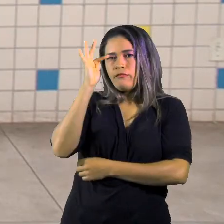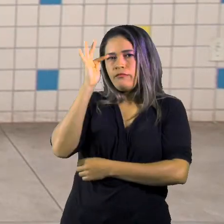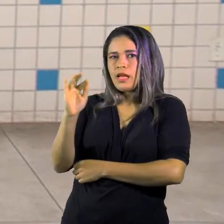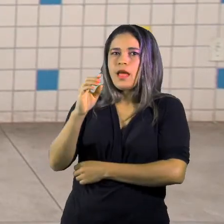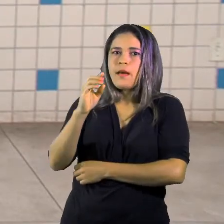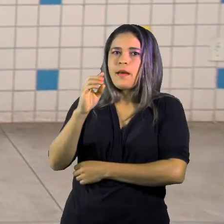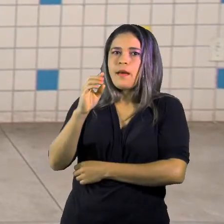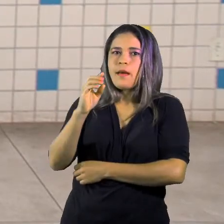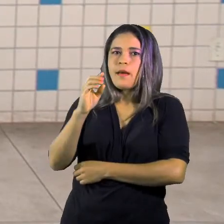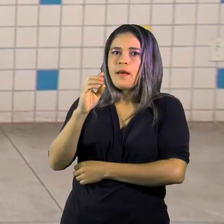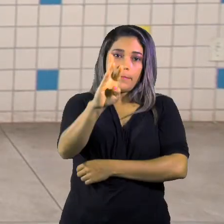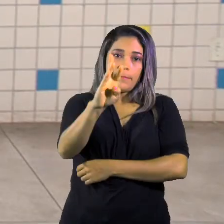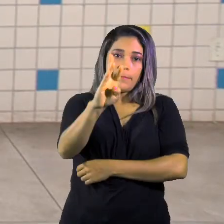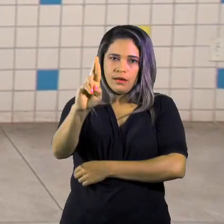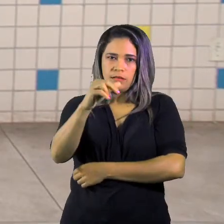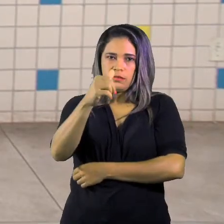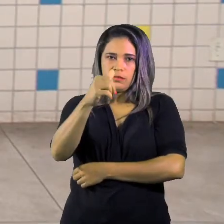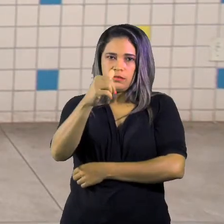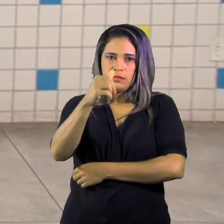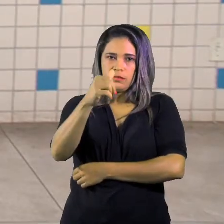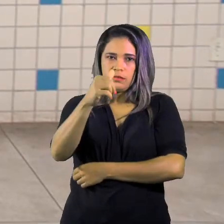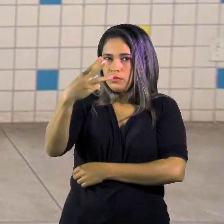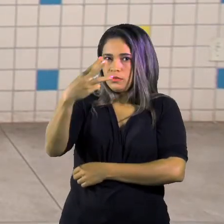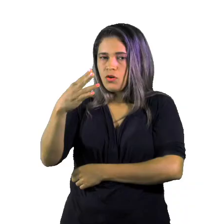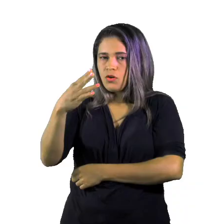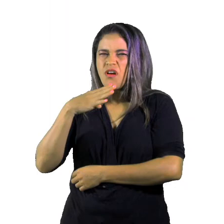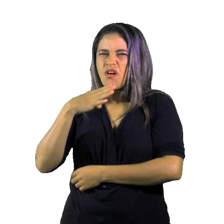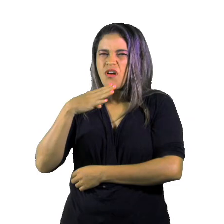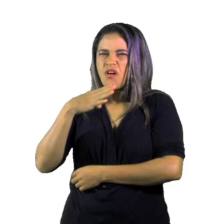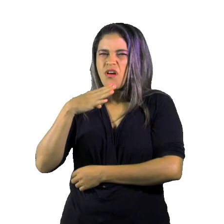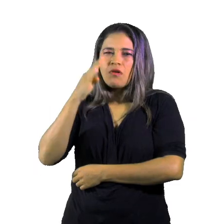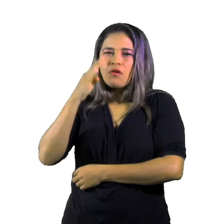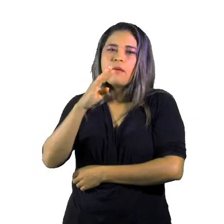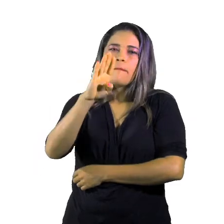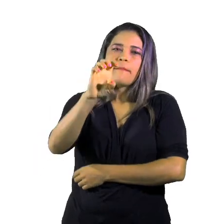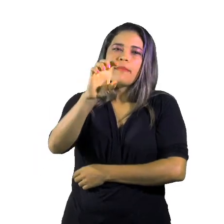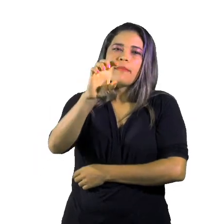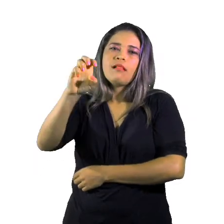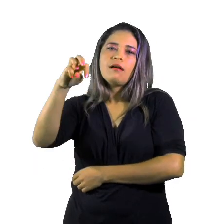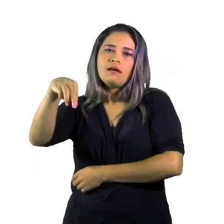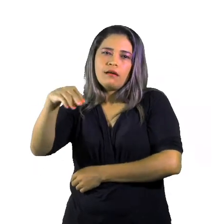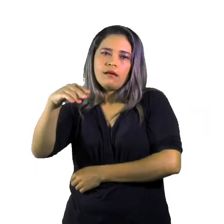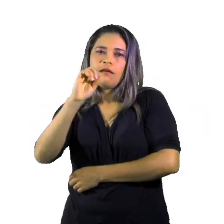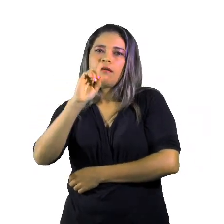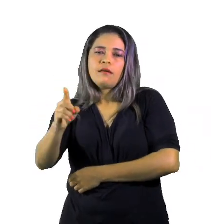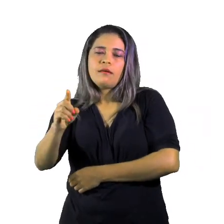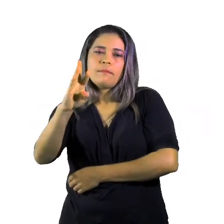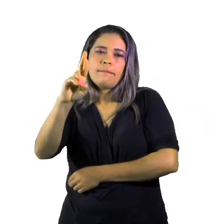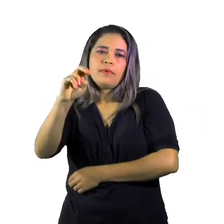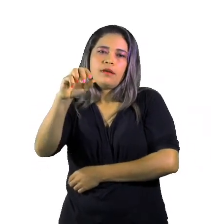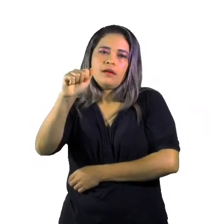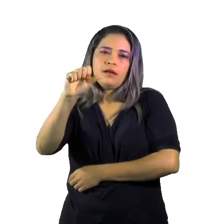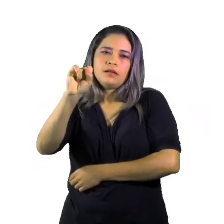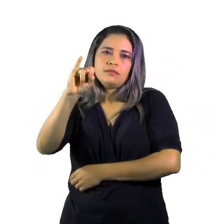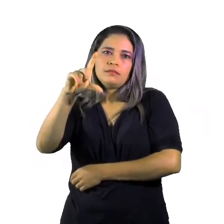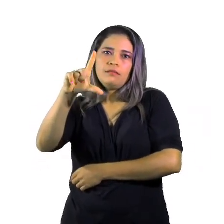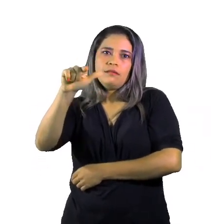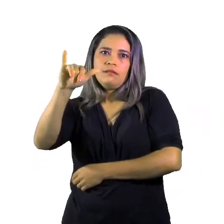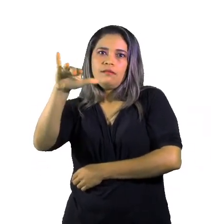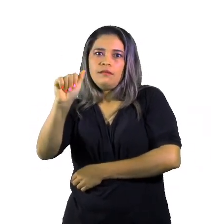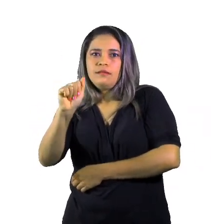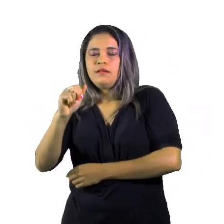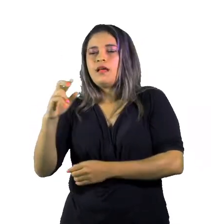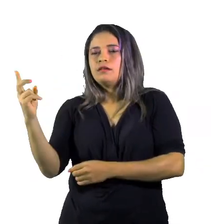BR-153, conhecida como a Belém-Brasília. Observa nesse mapa do Brasil que representa as